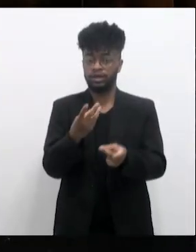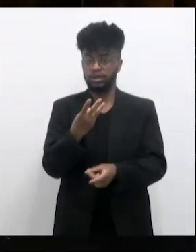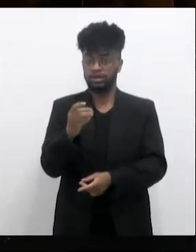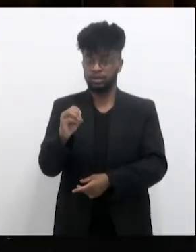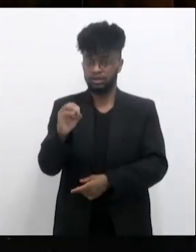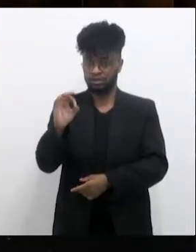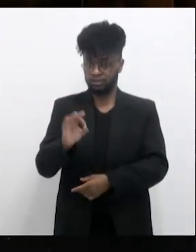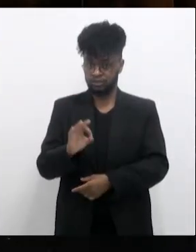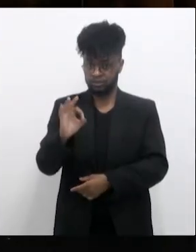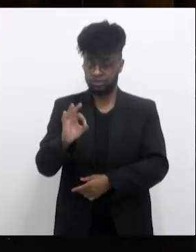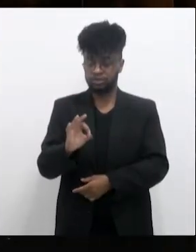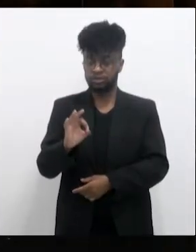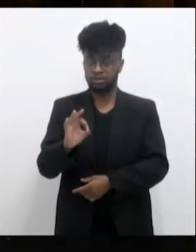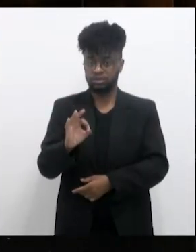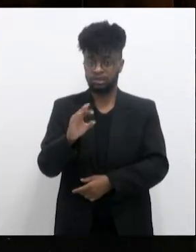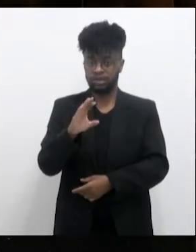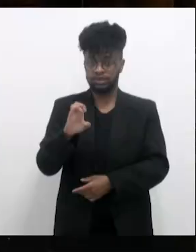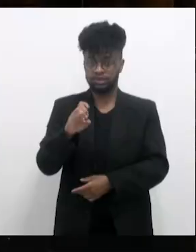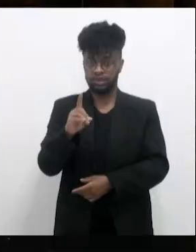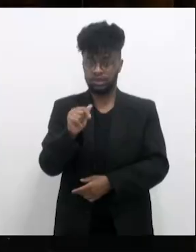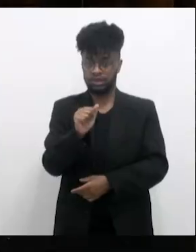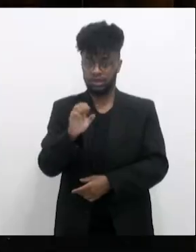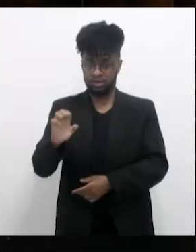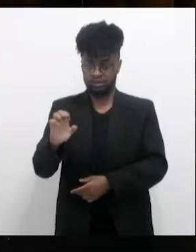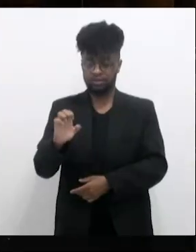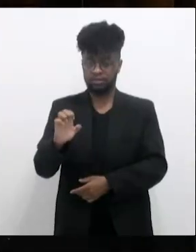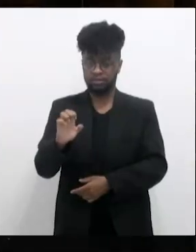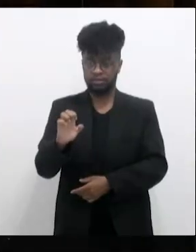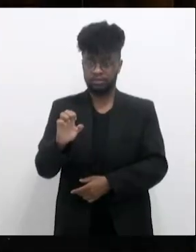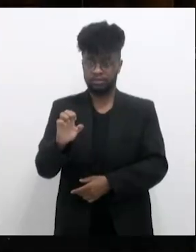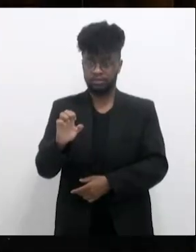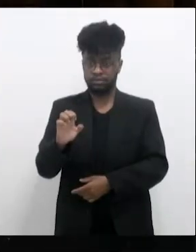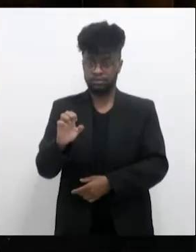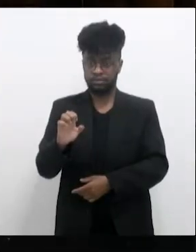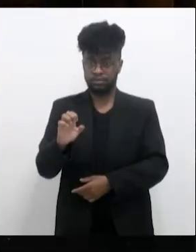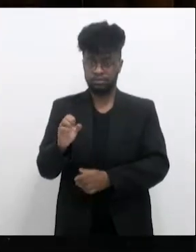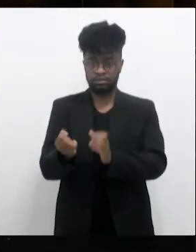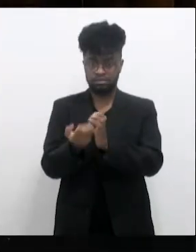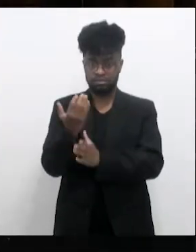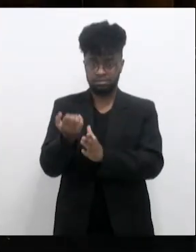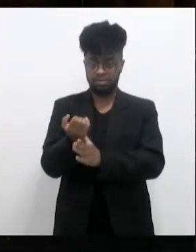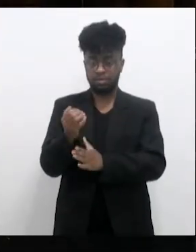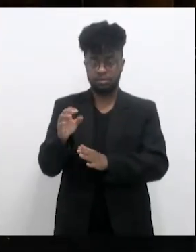30% da SEDAI produtora de água.